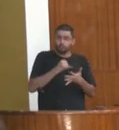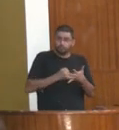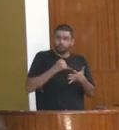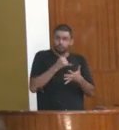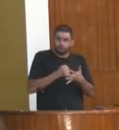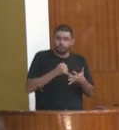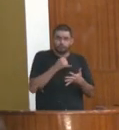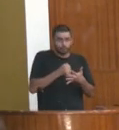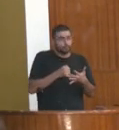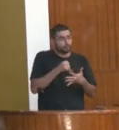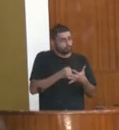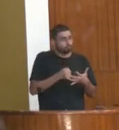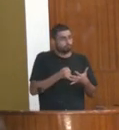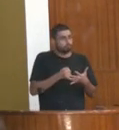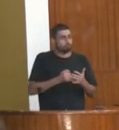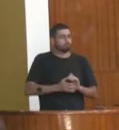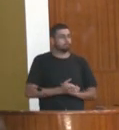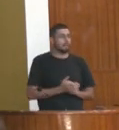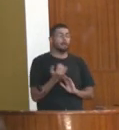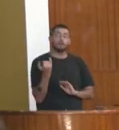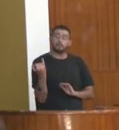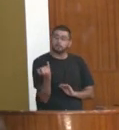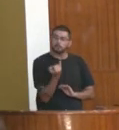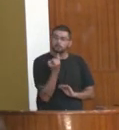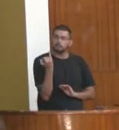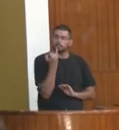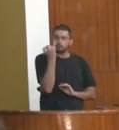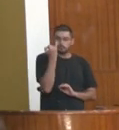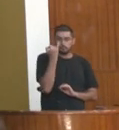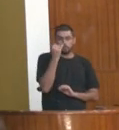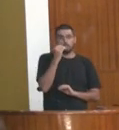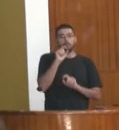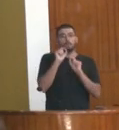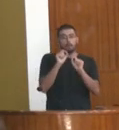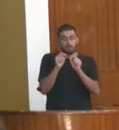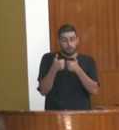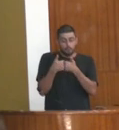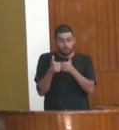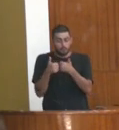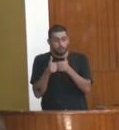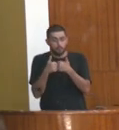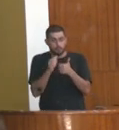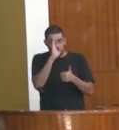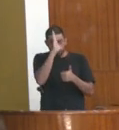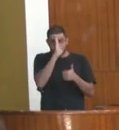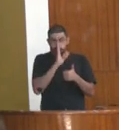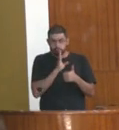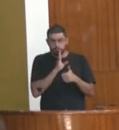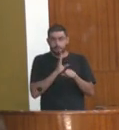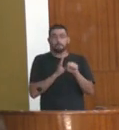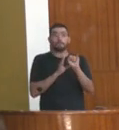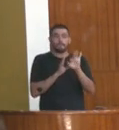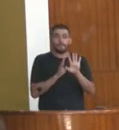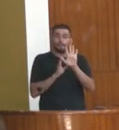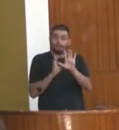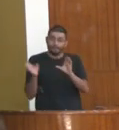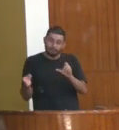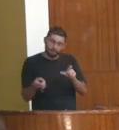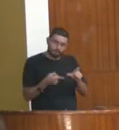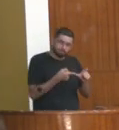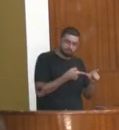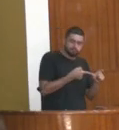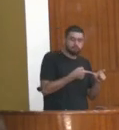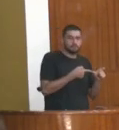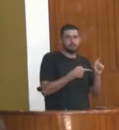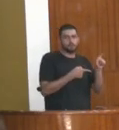ali. Então, é importante, sim, a gratuidade do transporte é mediante ao cartão. Então, se